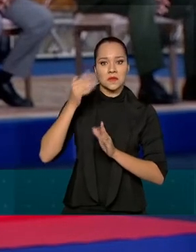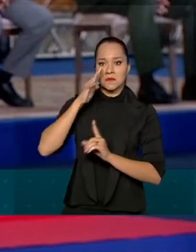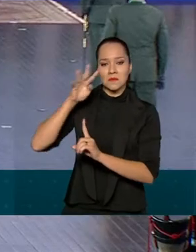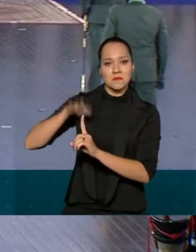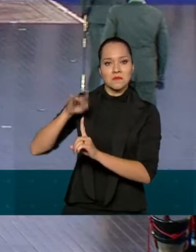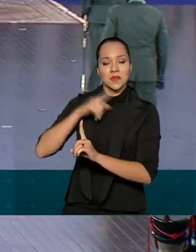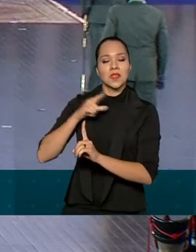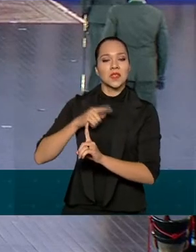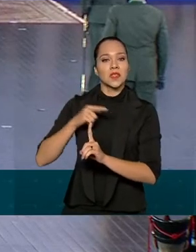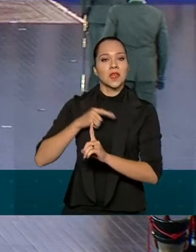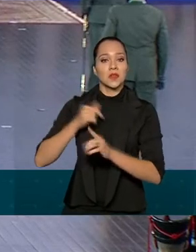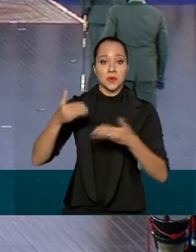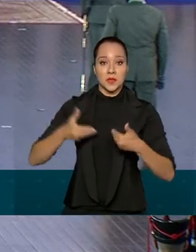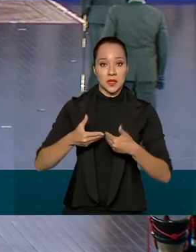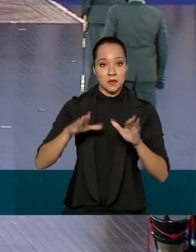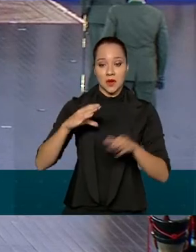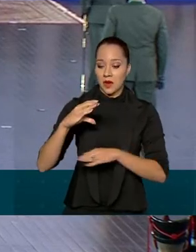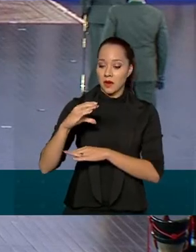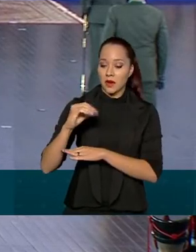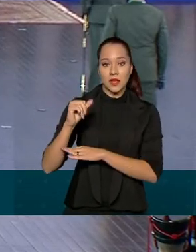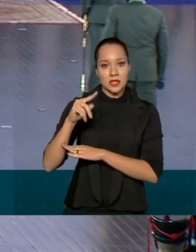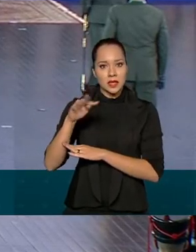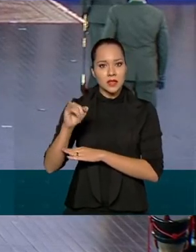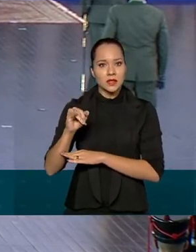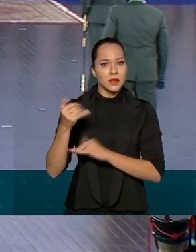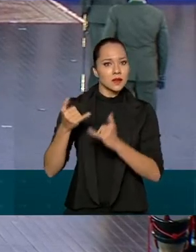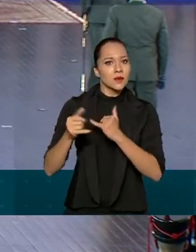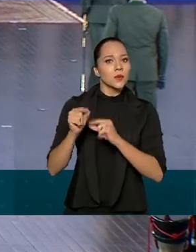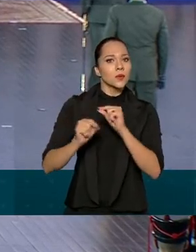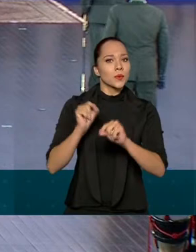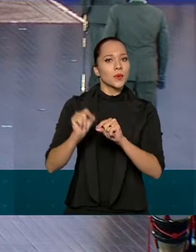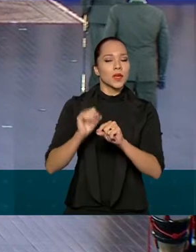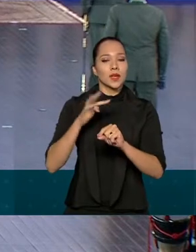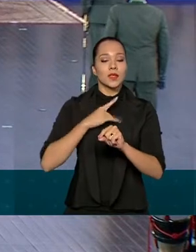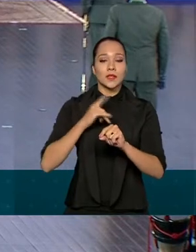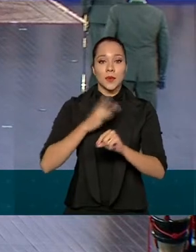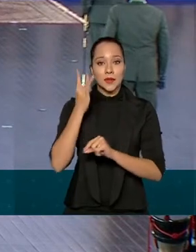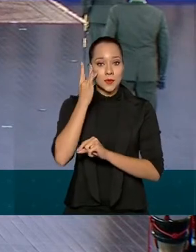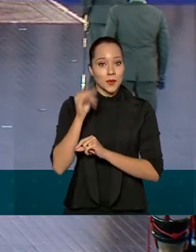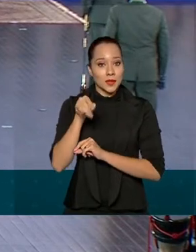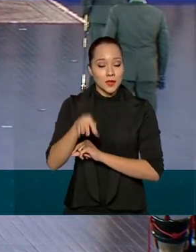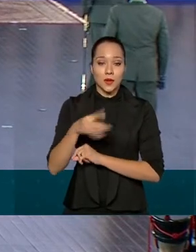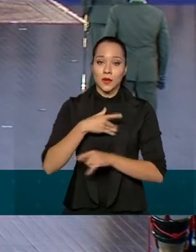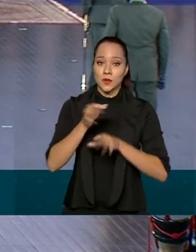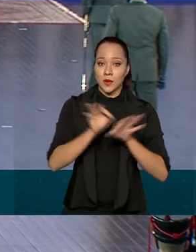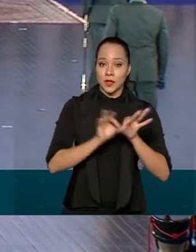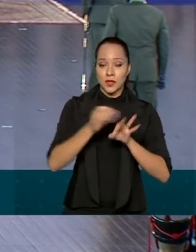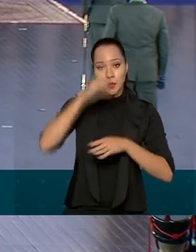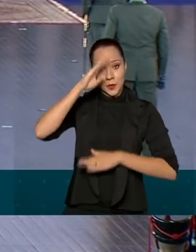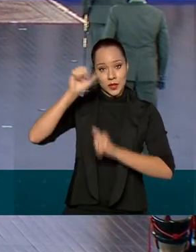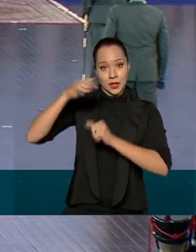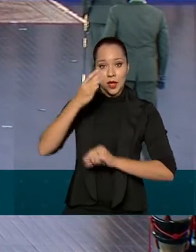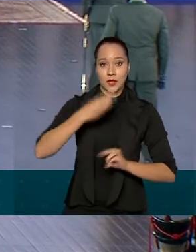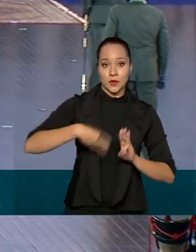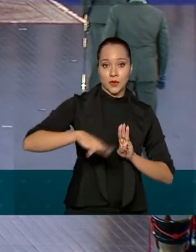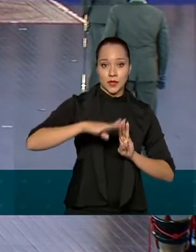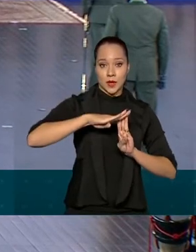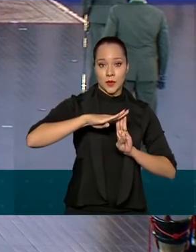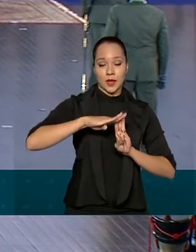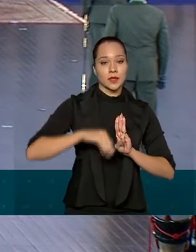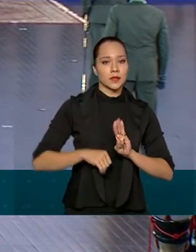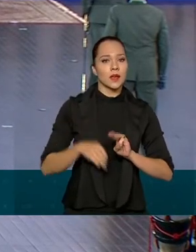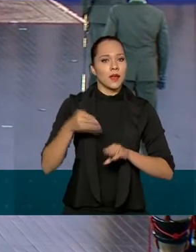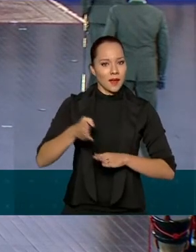previstas no cerimonial castrense que assinalam as suas presenças nas organizações militares das Forças Armadas